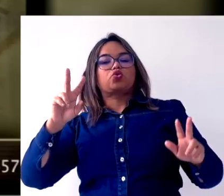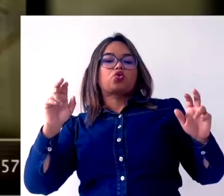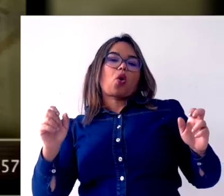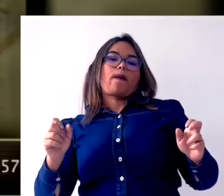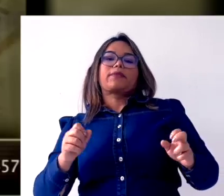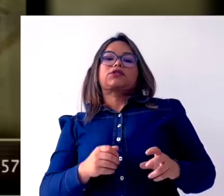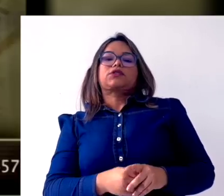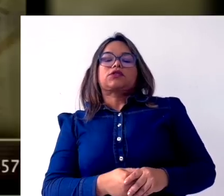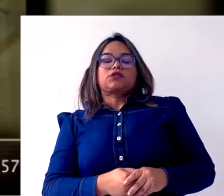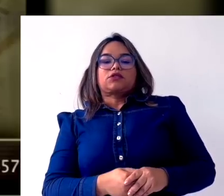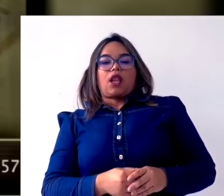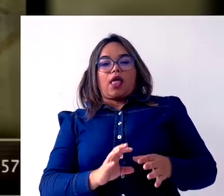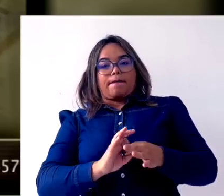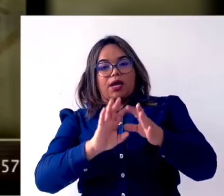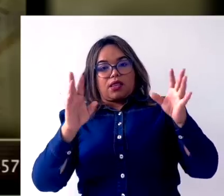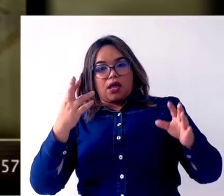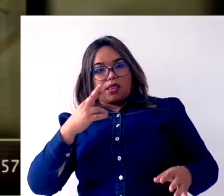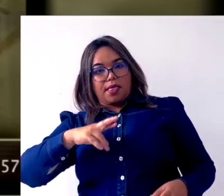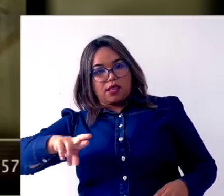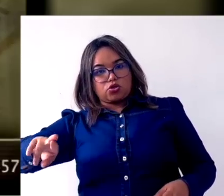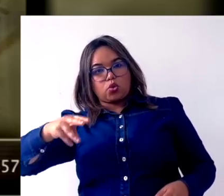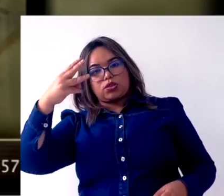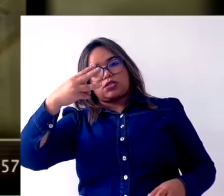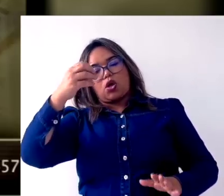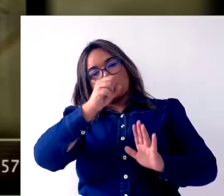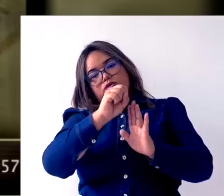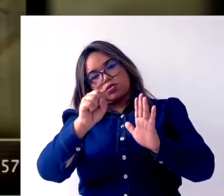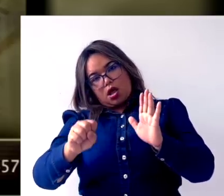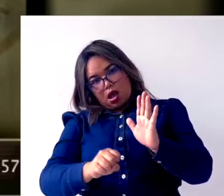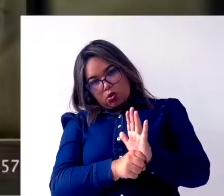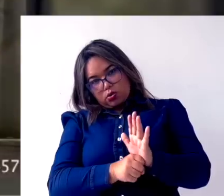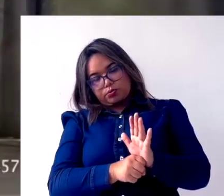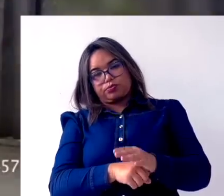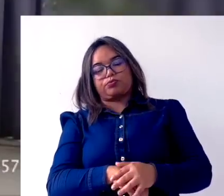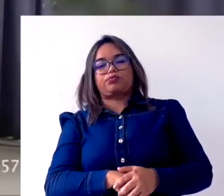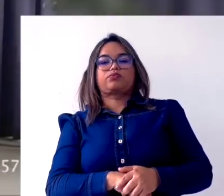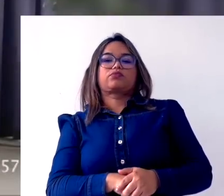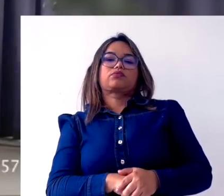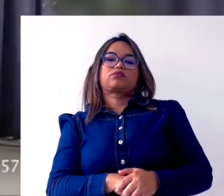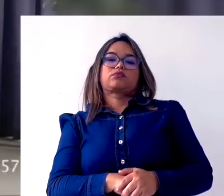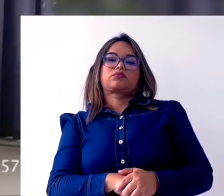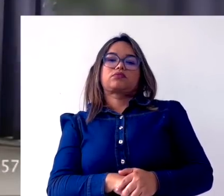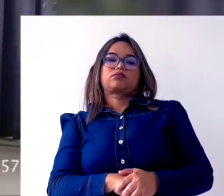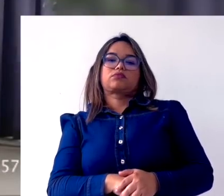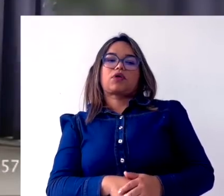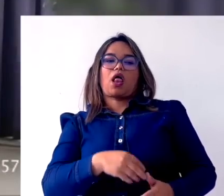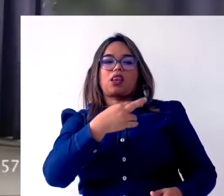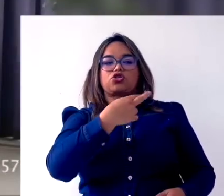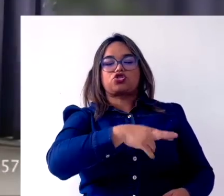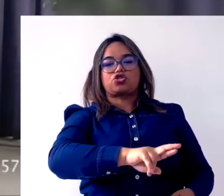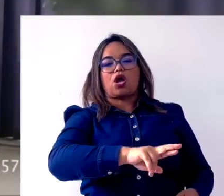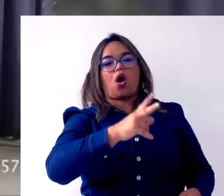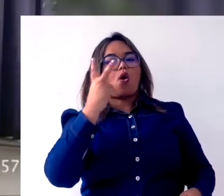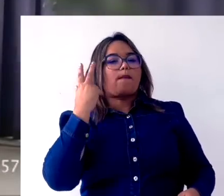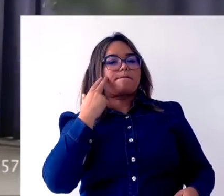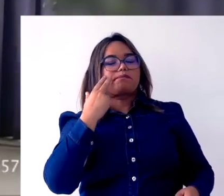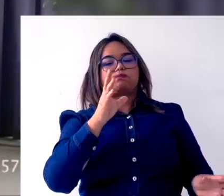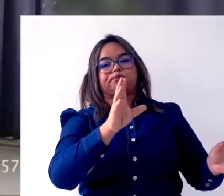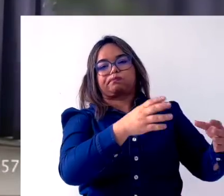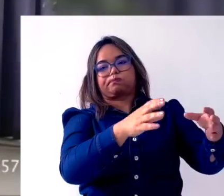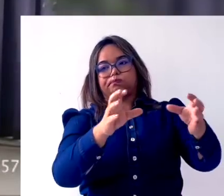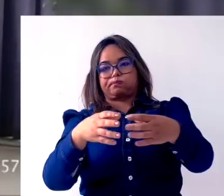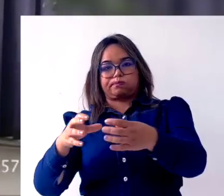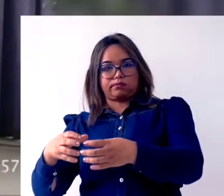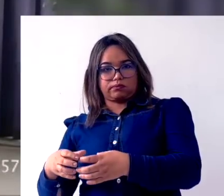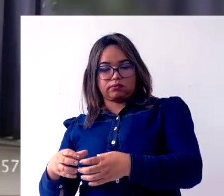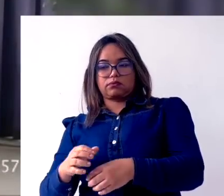De modo amplo, a nova abordagem da Corte ajuda as religiões convencionais, embora fira as